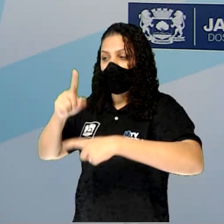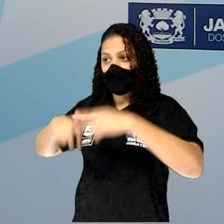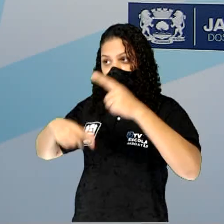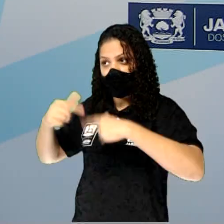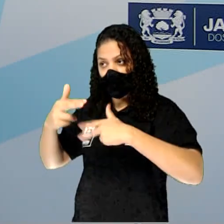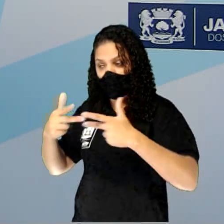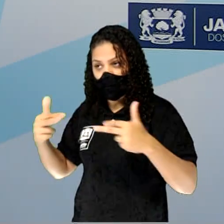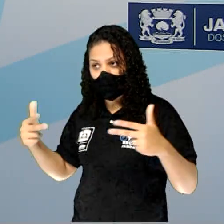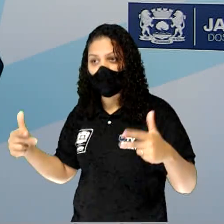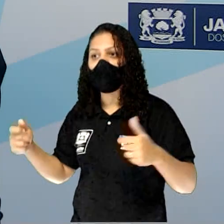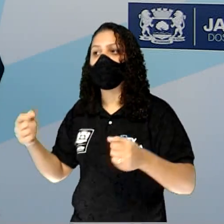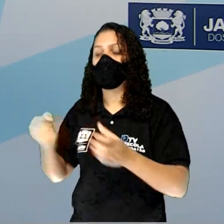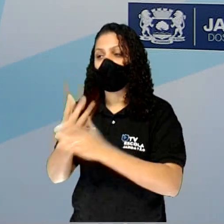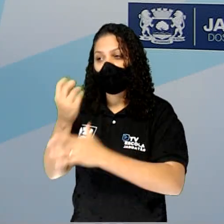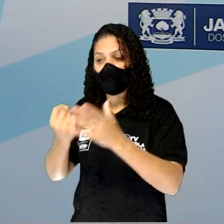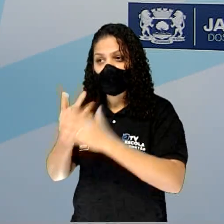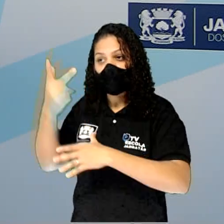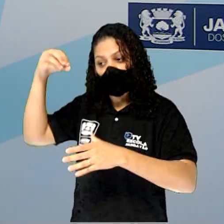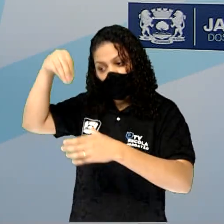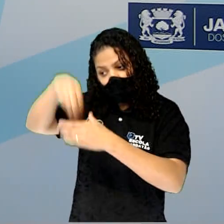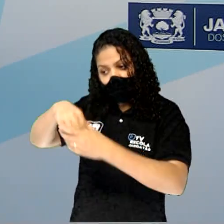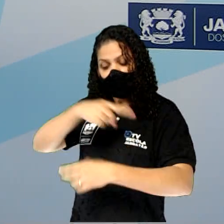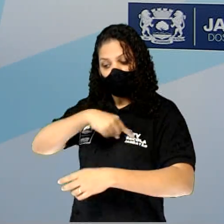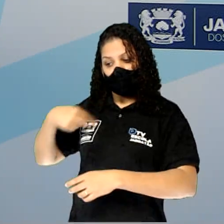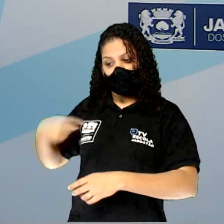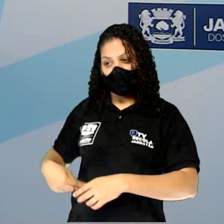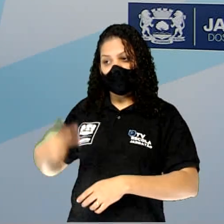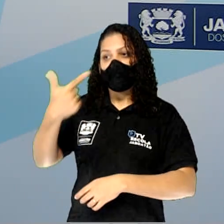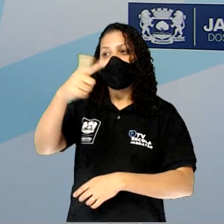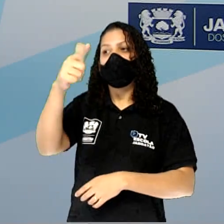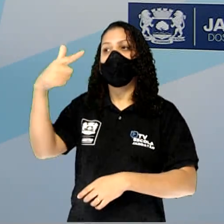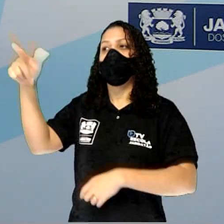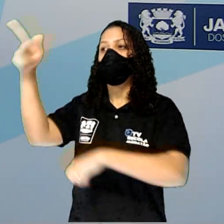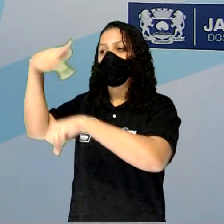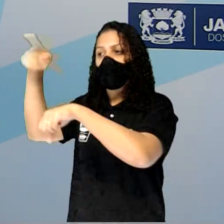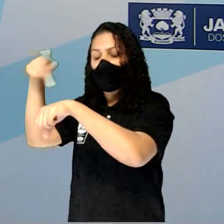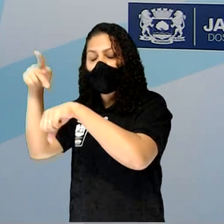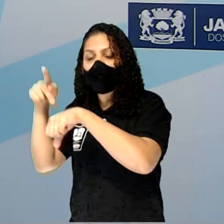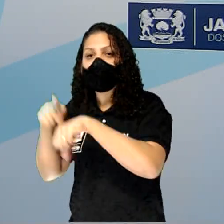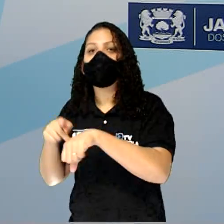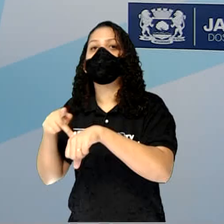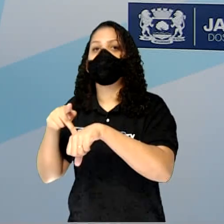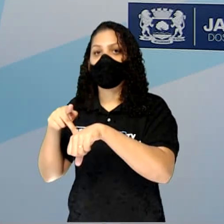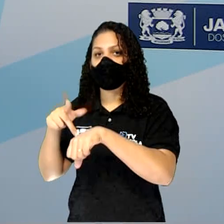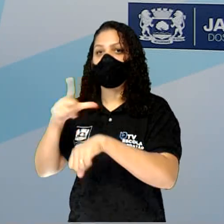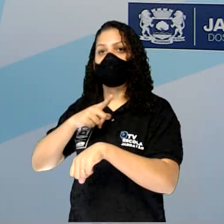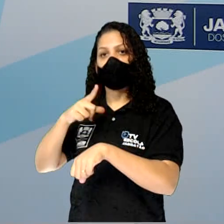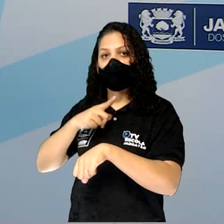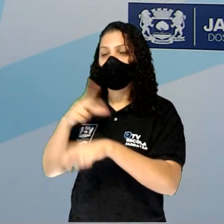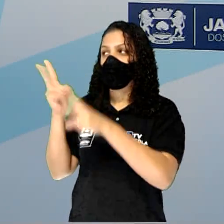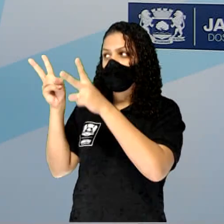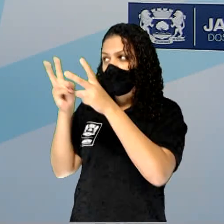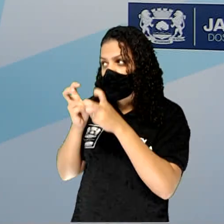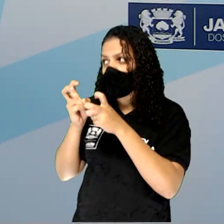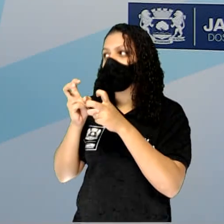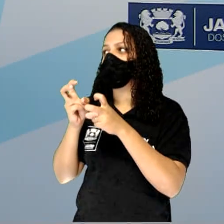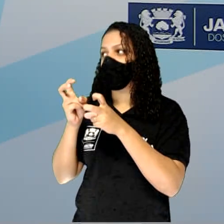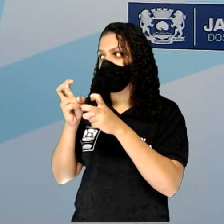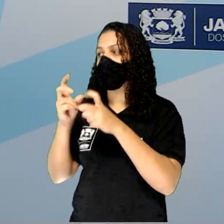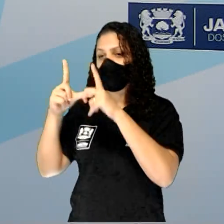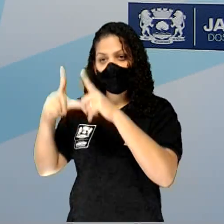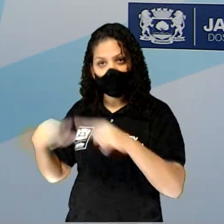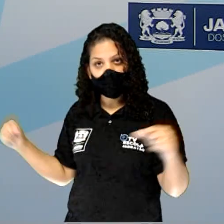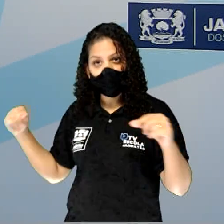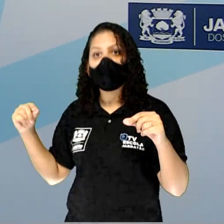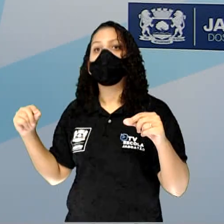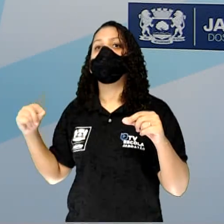na China para outros países. Aqui você não está vendo, não, mas temos aqui o Japão, uma potência econômica, e